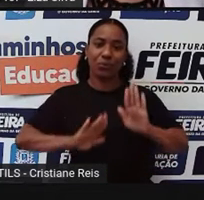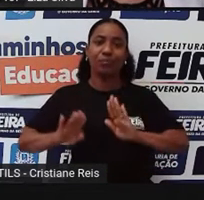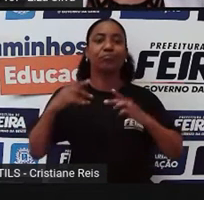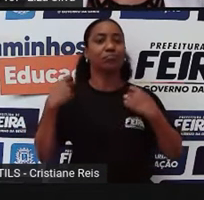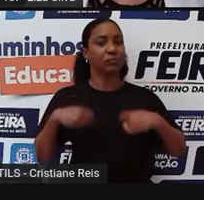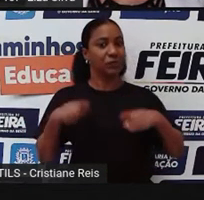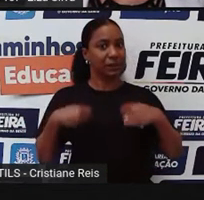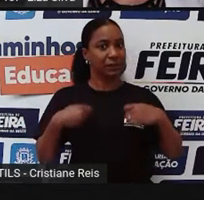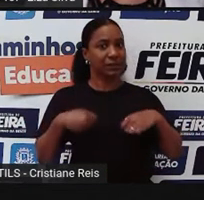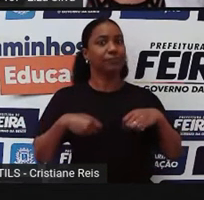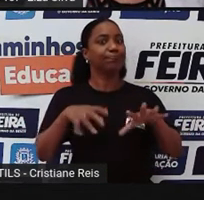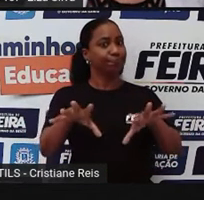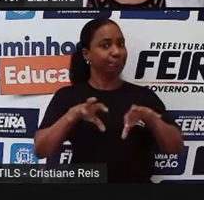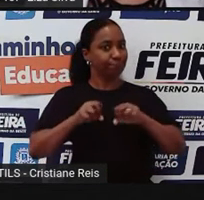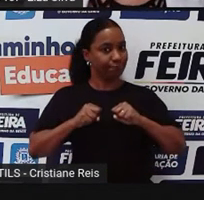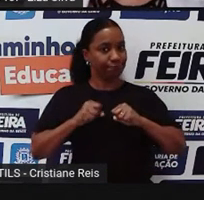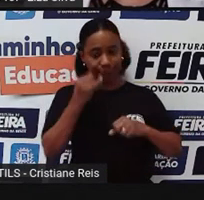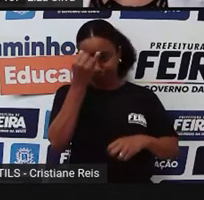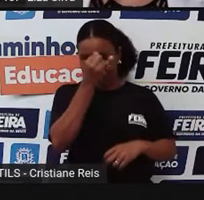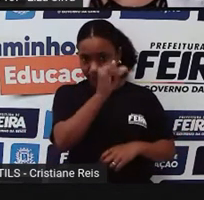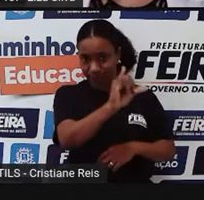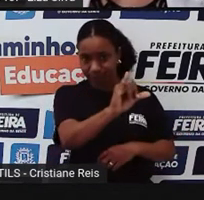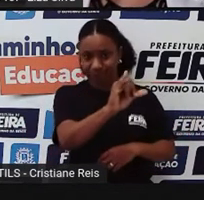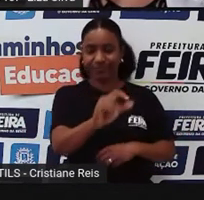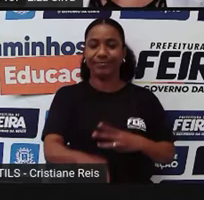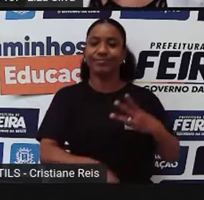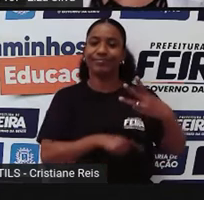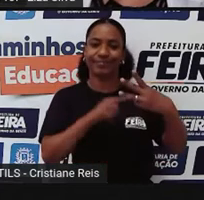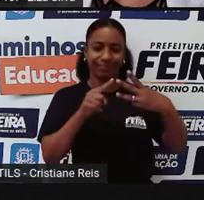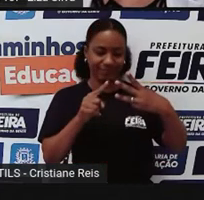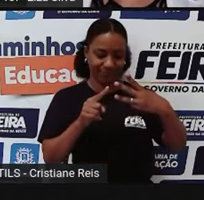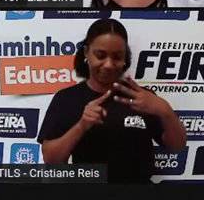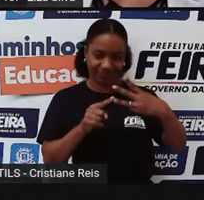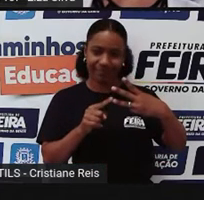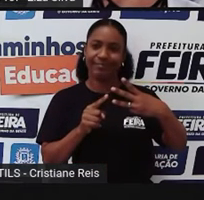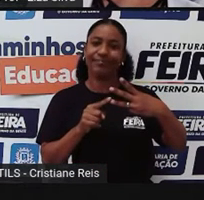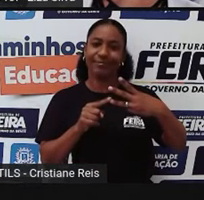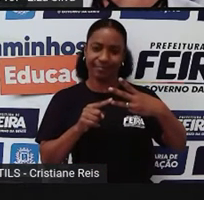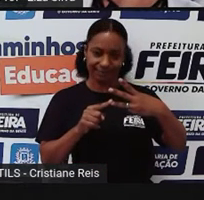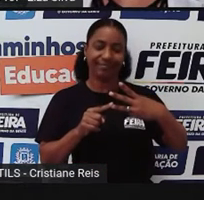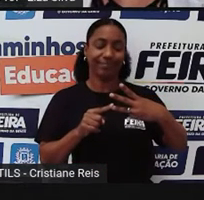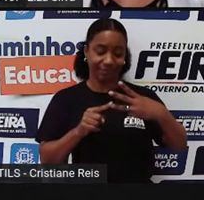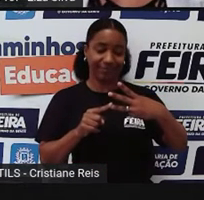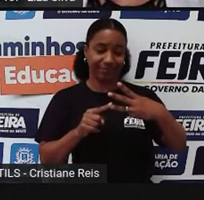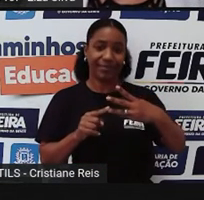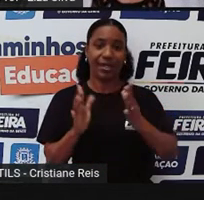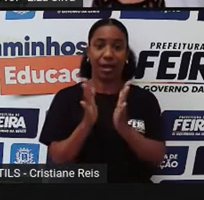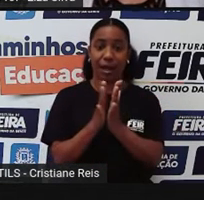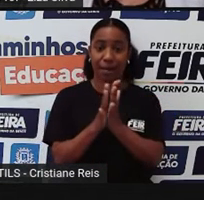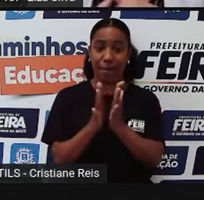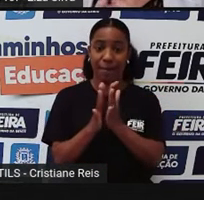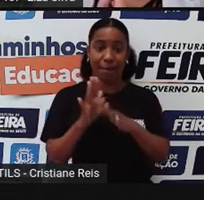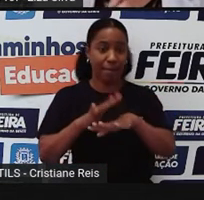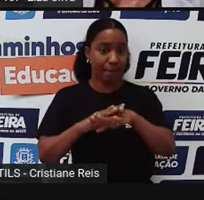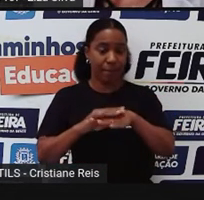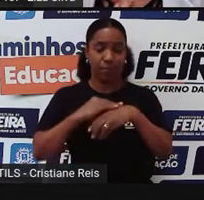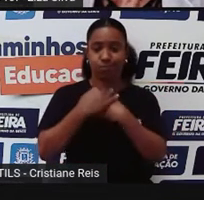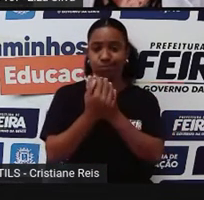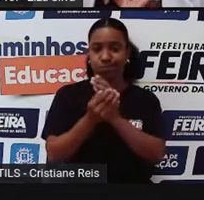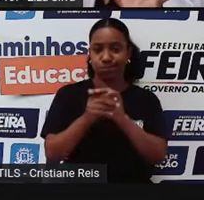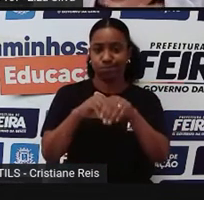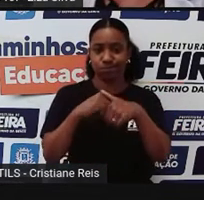evitar a contaminação o hospital Hans waves Open World lave suas mãos